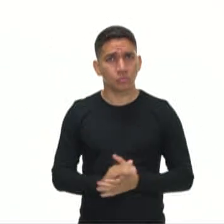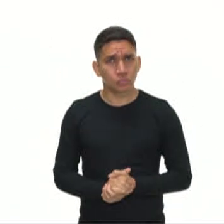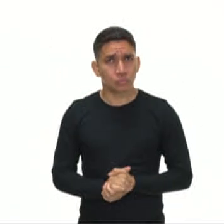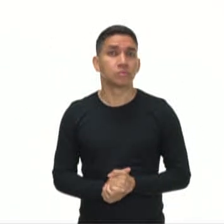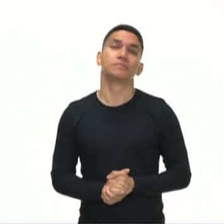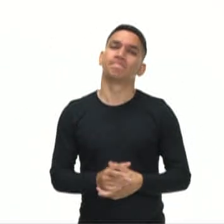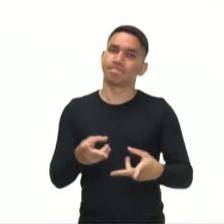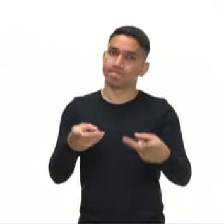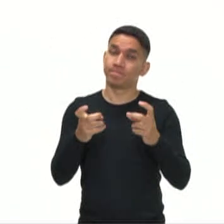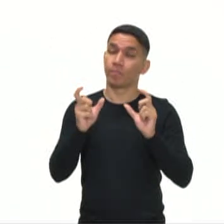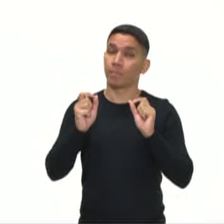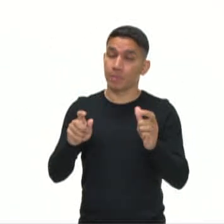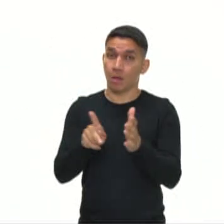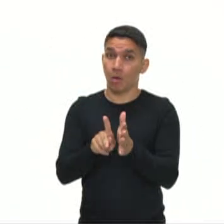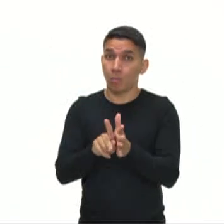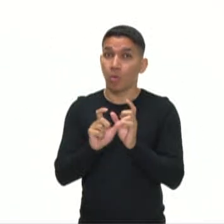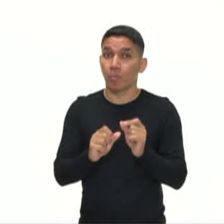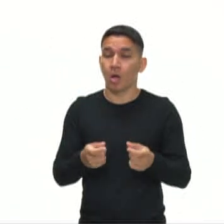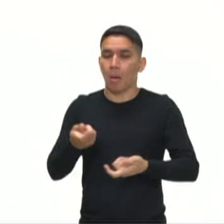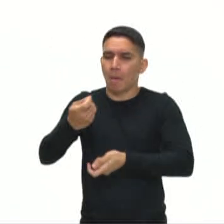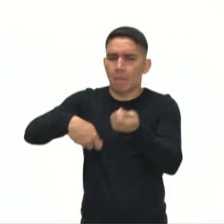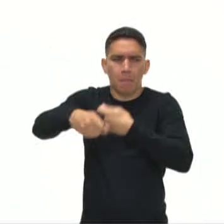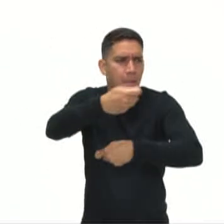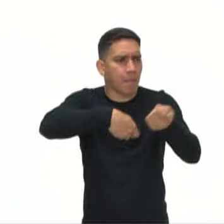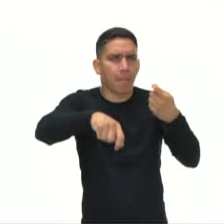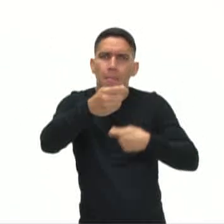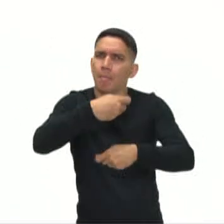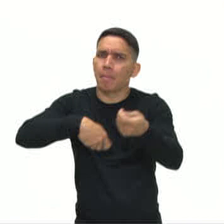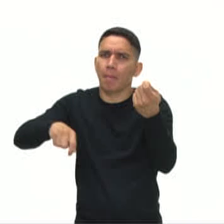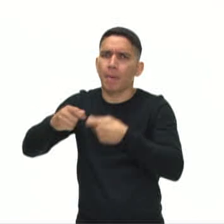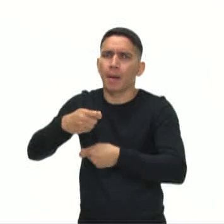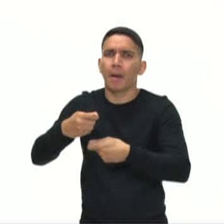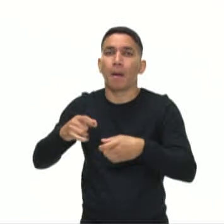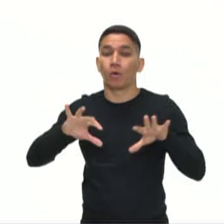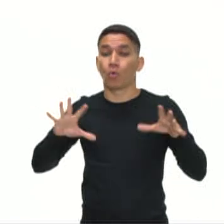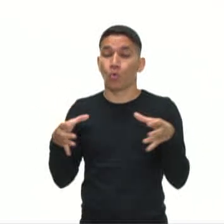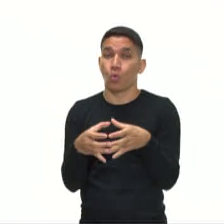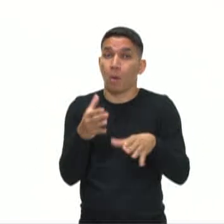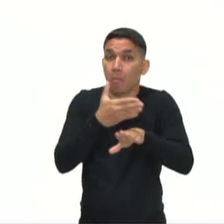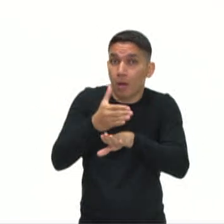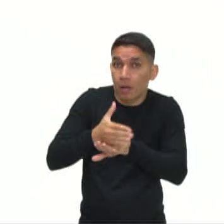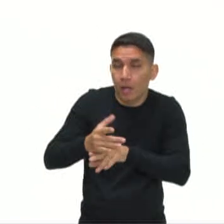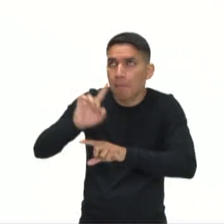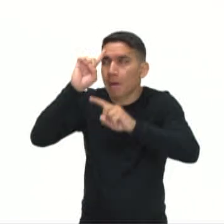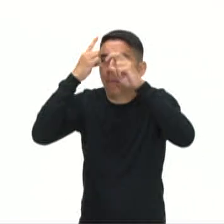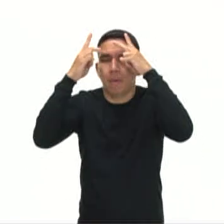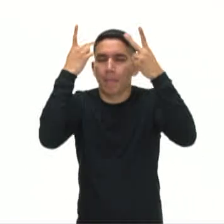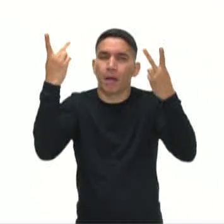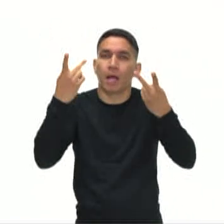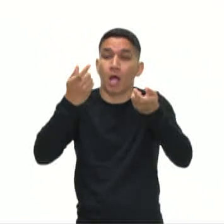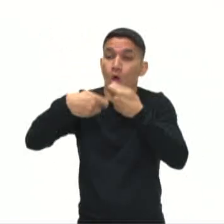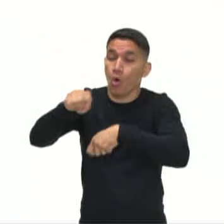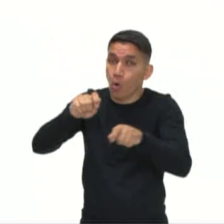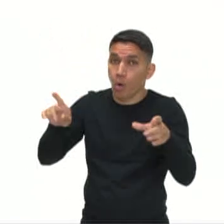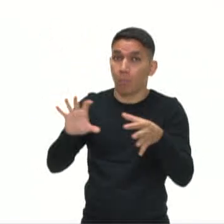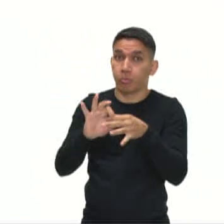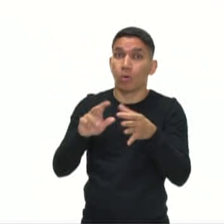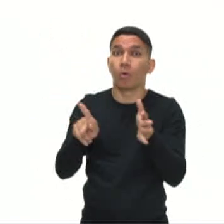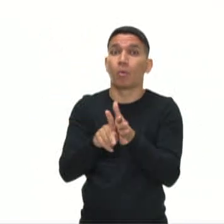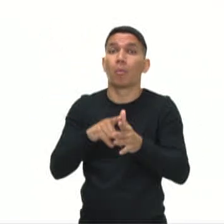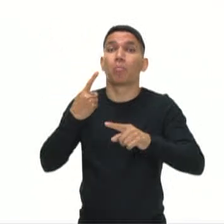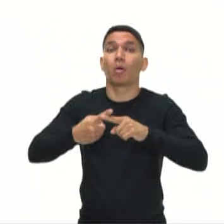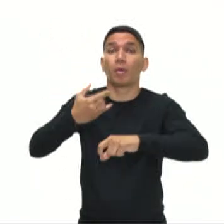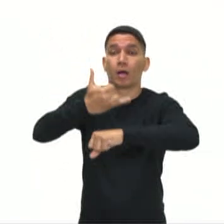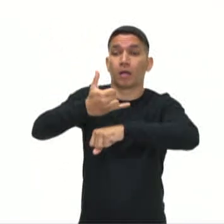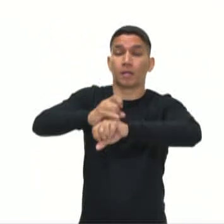o mercantilismo foi um conjunto de ideias e práticas econômicas que se efetuou a partir do acúmulo de metais preciosos